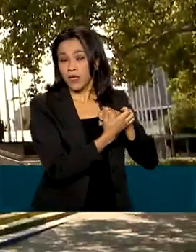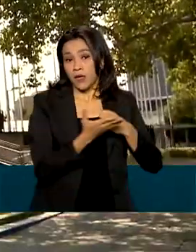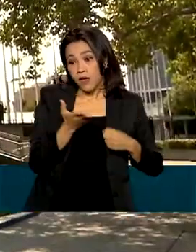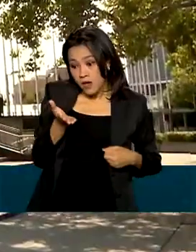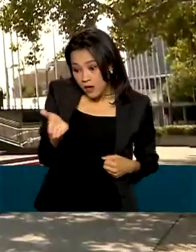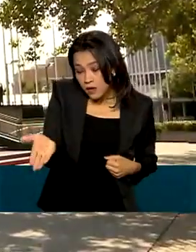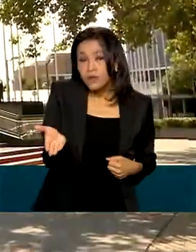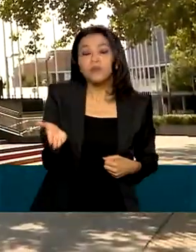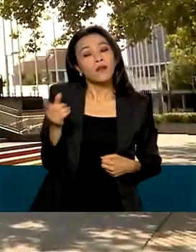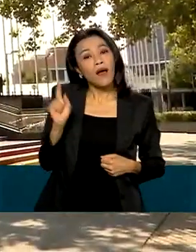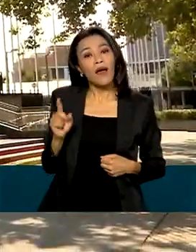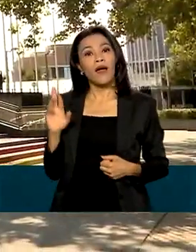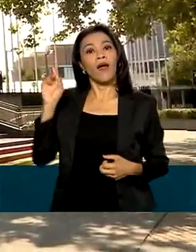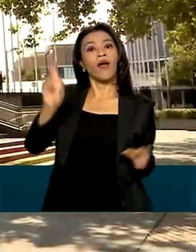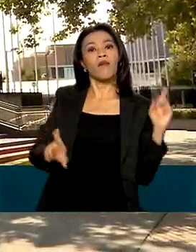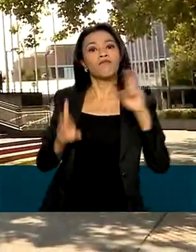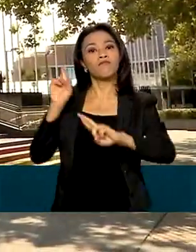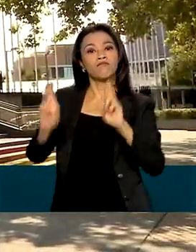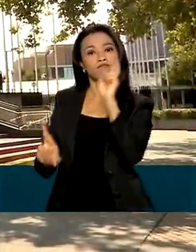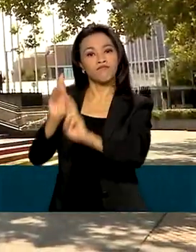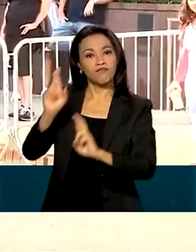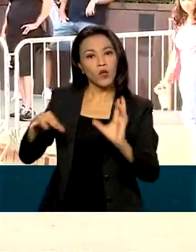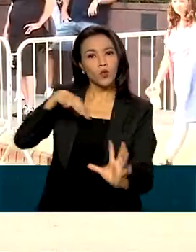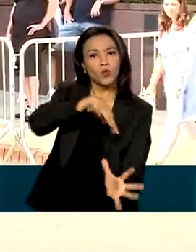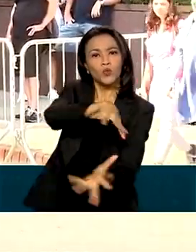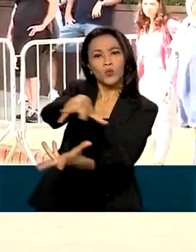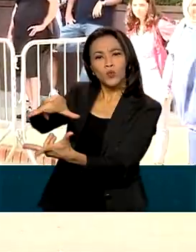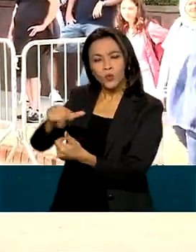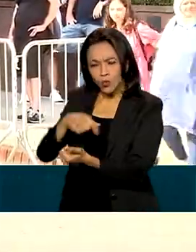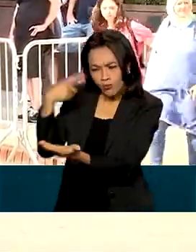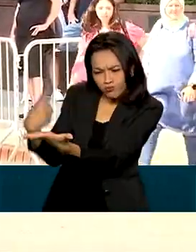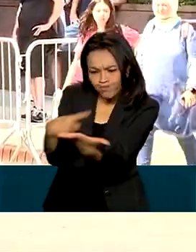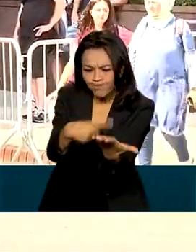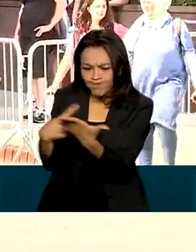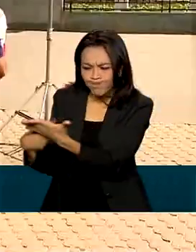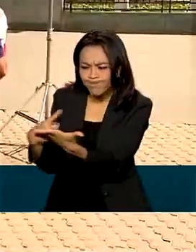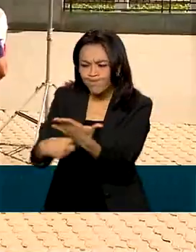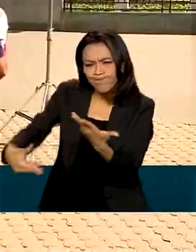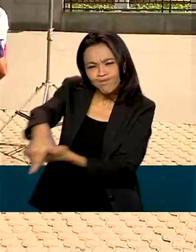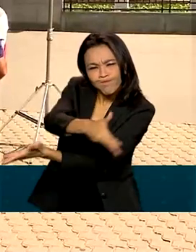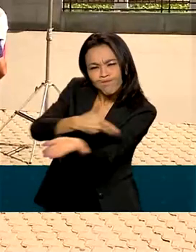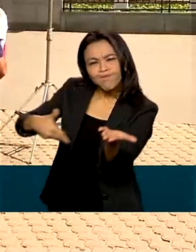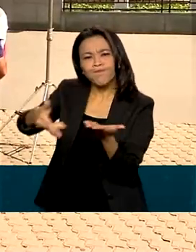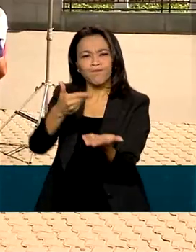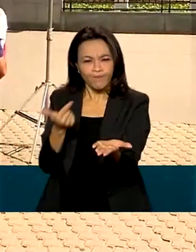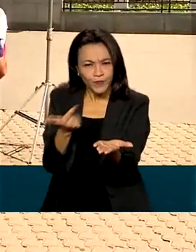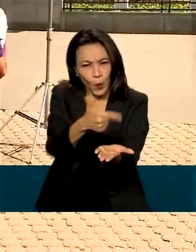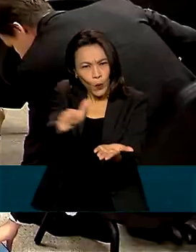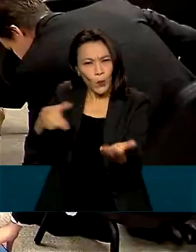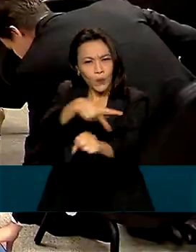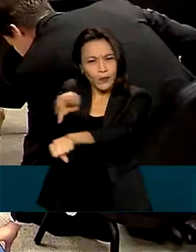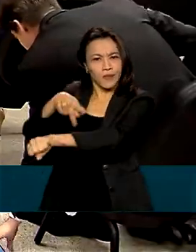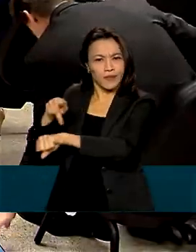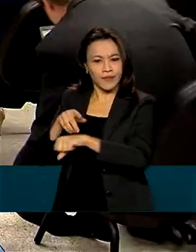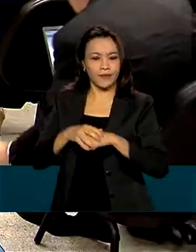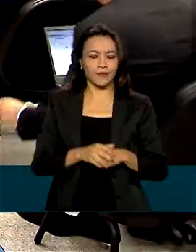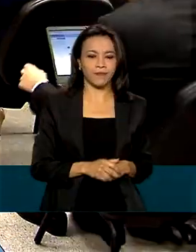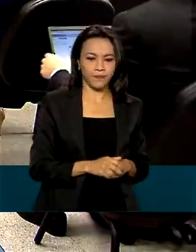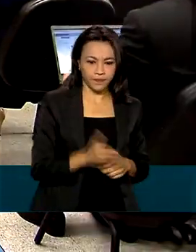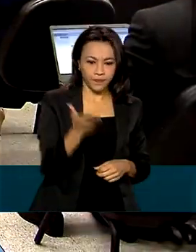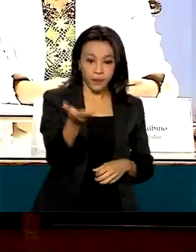de representantes mundiais fortalecerem alianças e desenvolverem acordos com outros países. Os